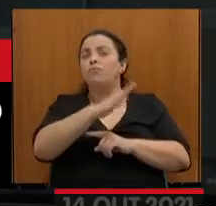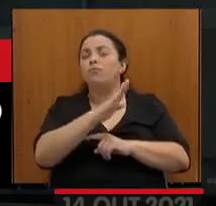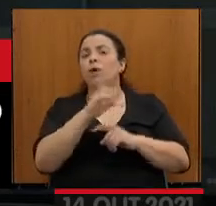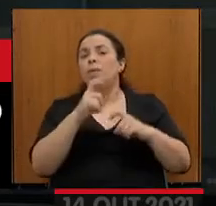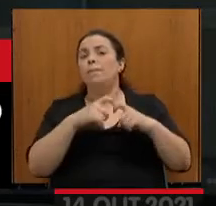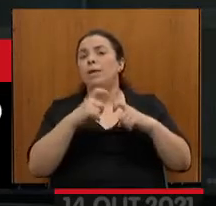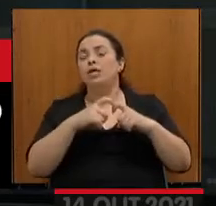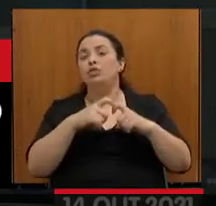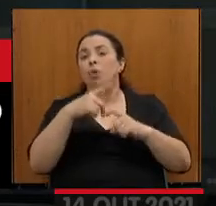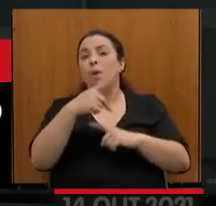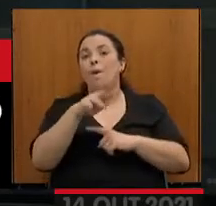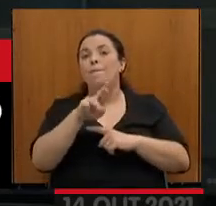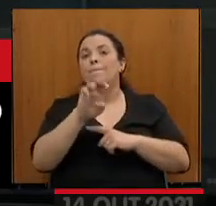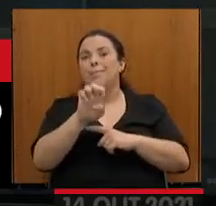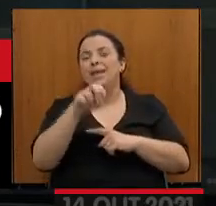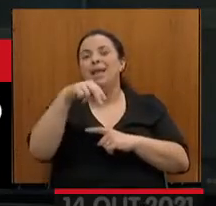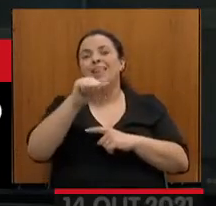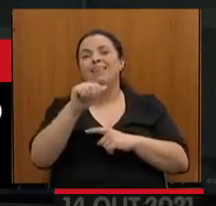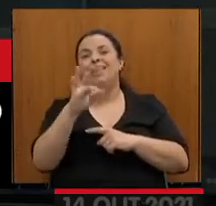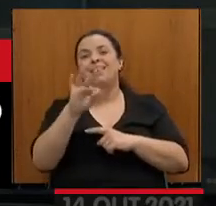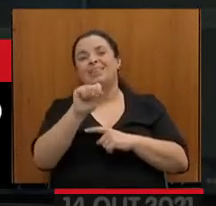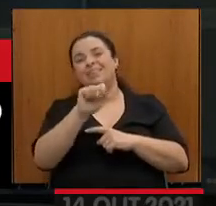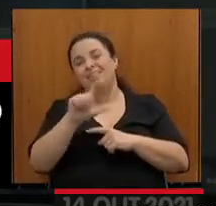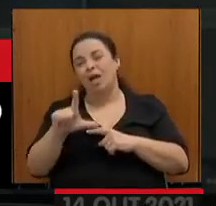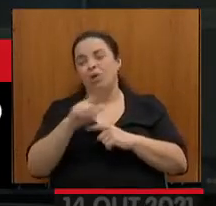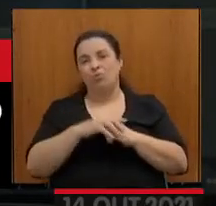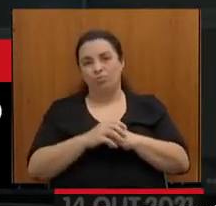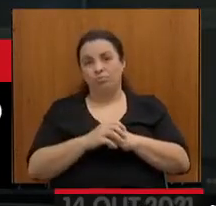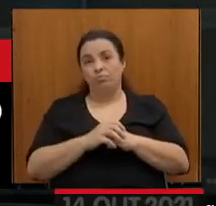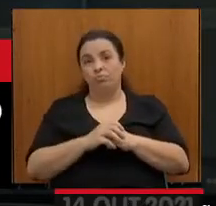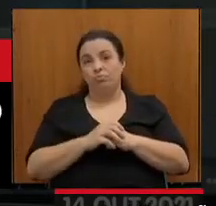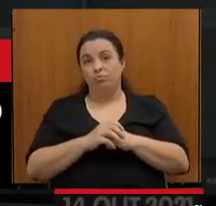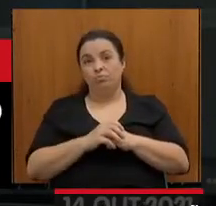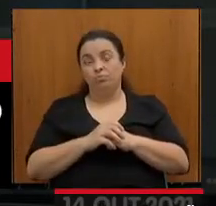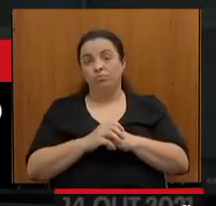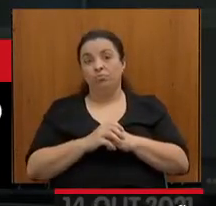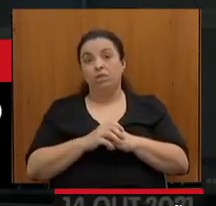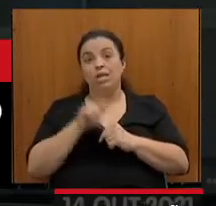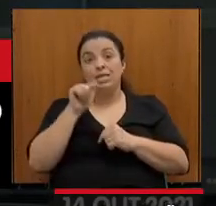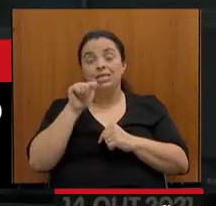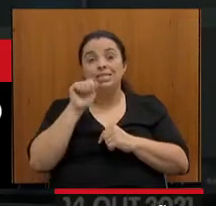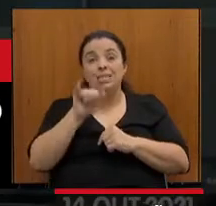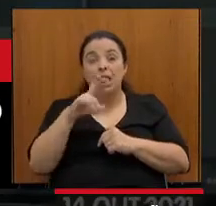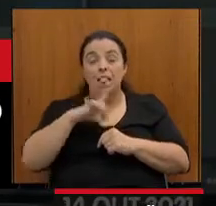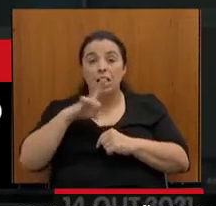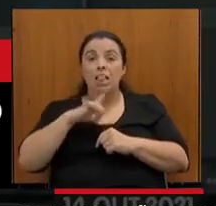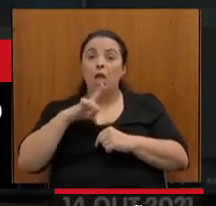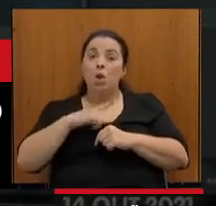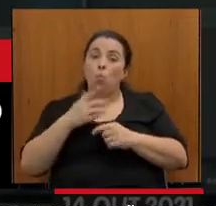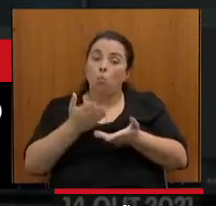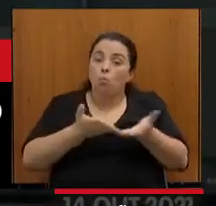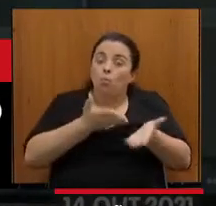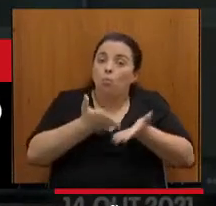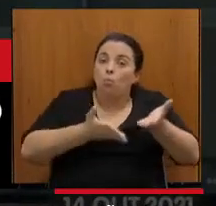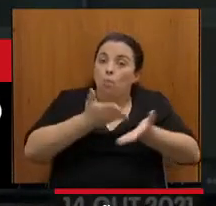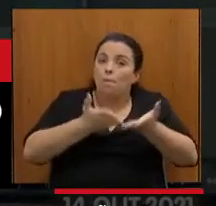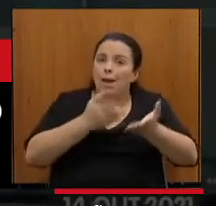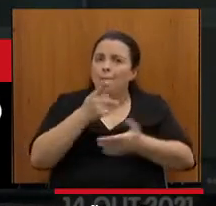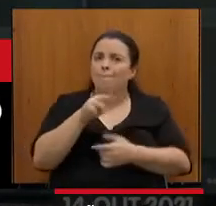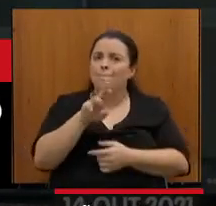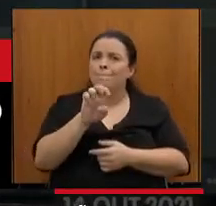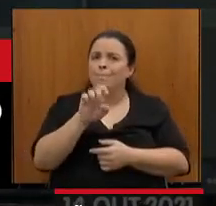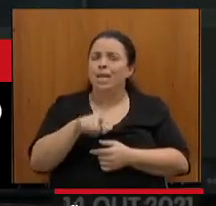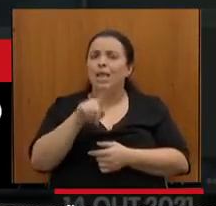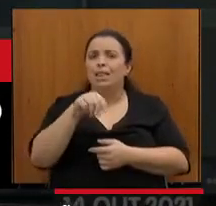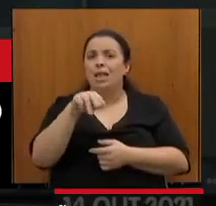pré-natal precocemente, vai ter um impacto evidente sobre a mortalidade materna e também sobre a